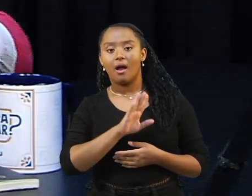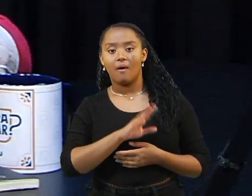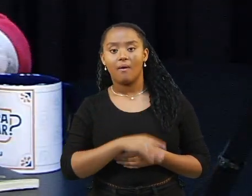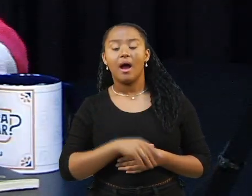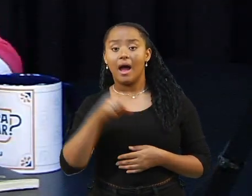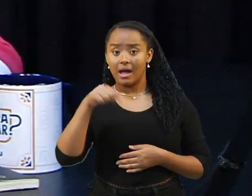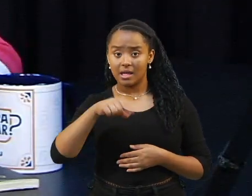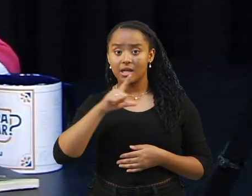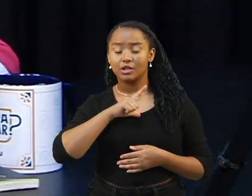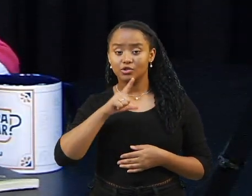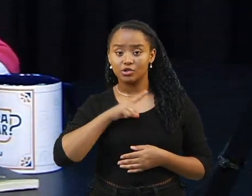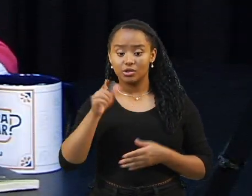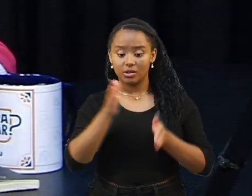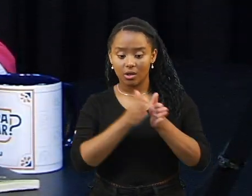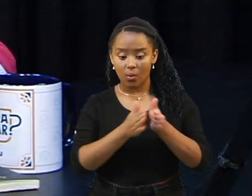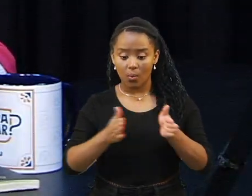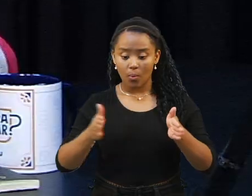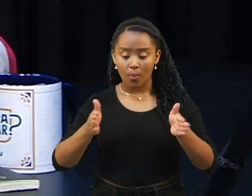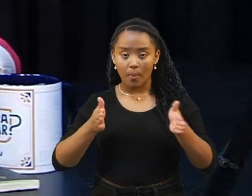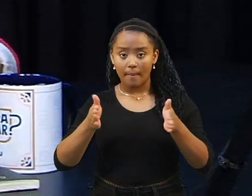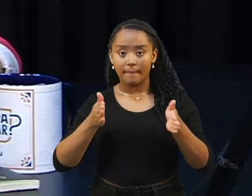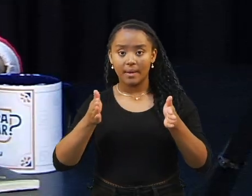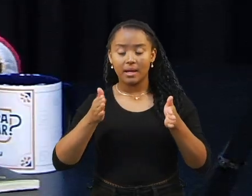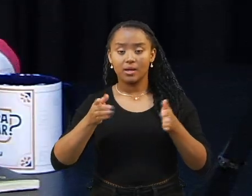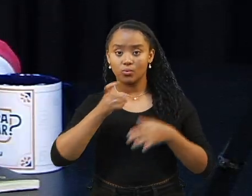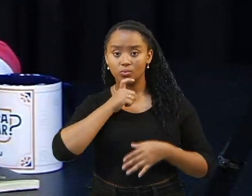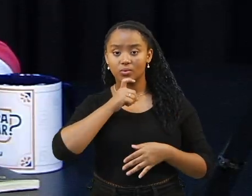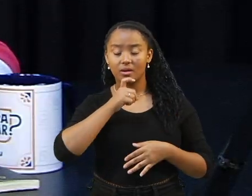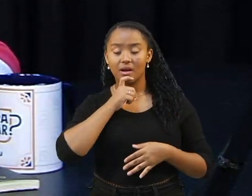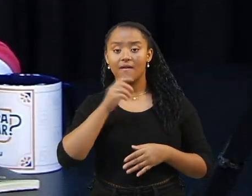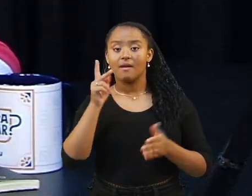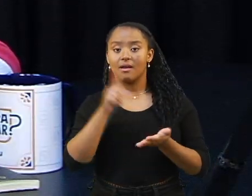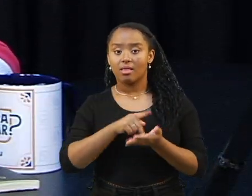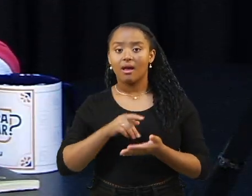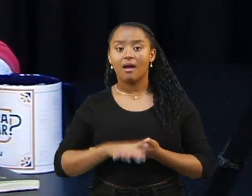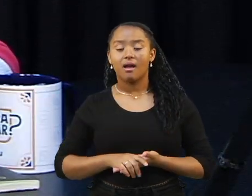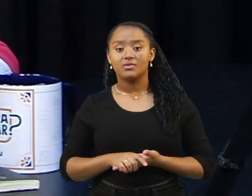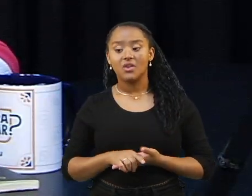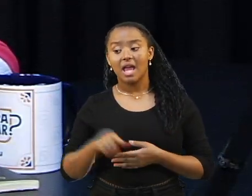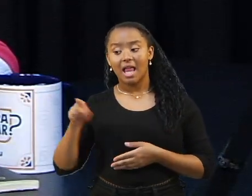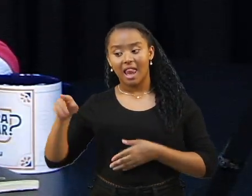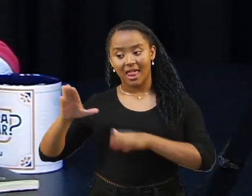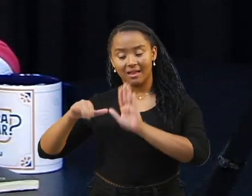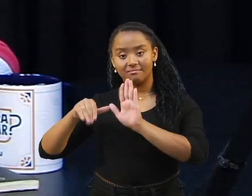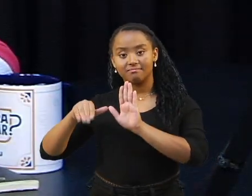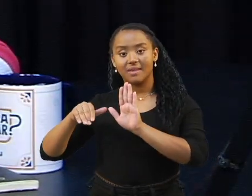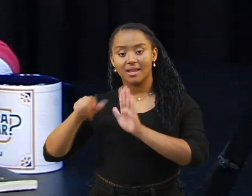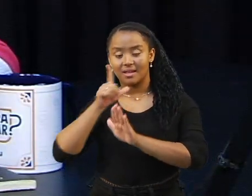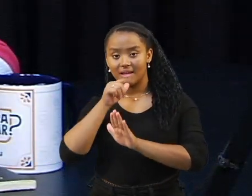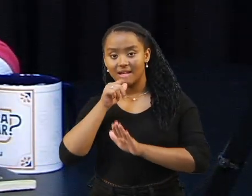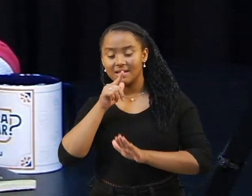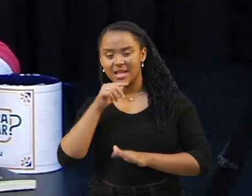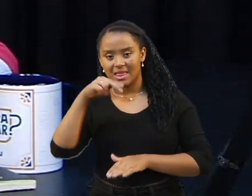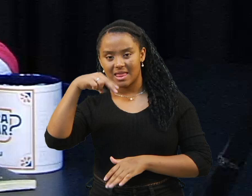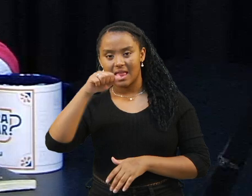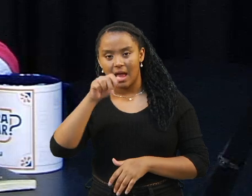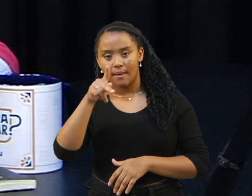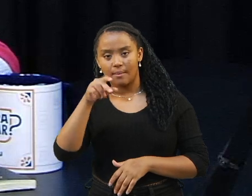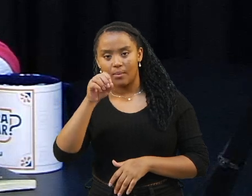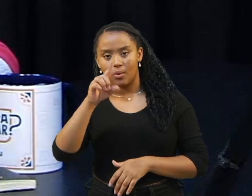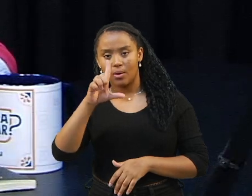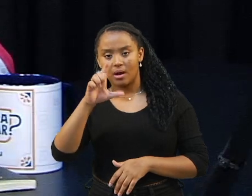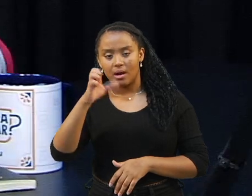Lá, aqui tinha inverno. A gente tinha muito agasalho pesado. E lá a água era gelada, gelada,